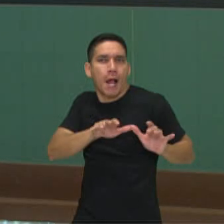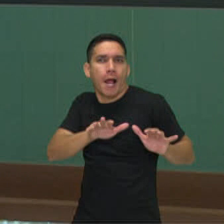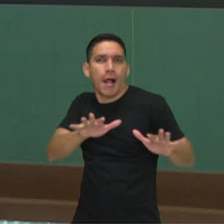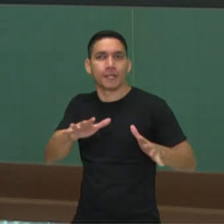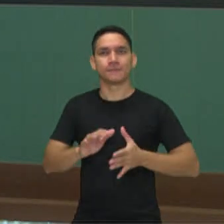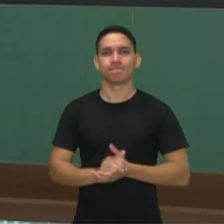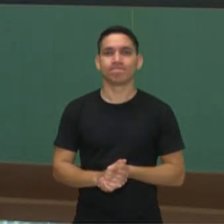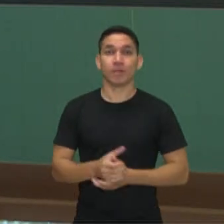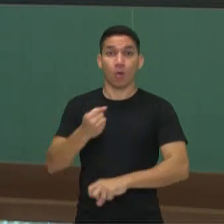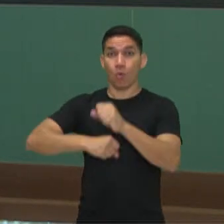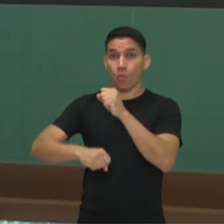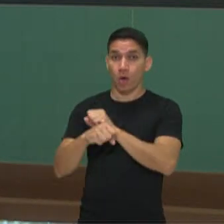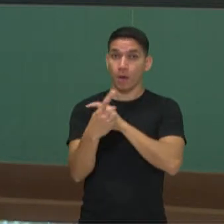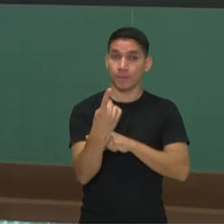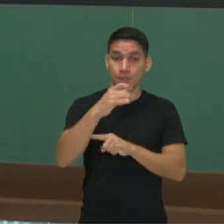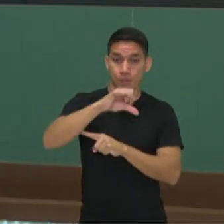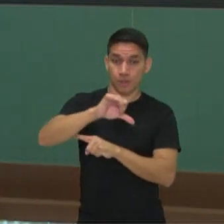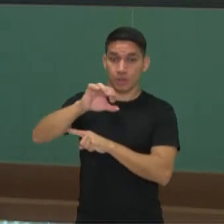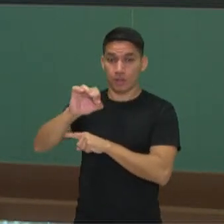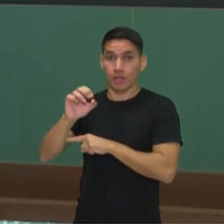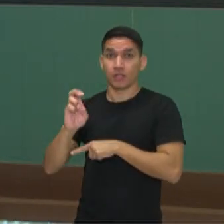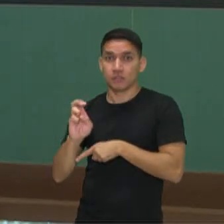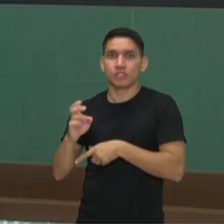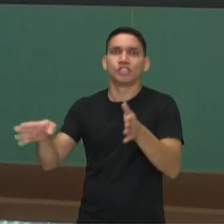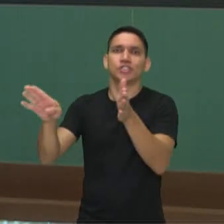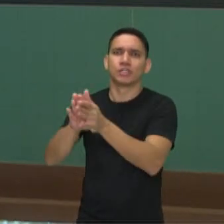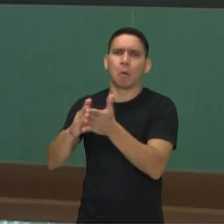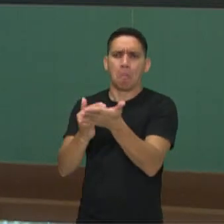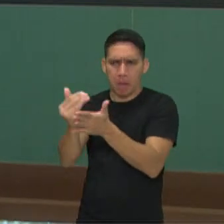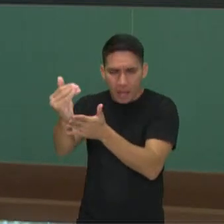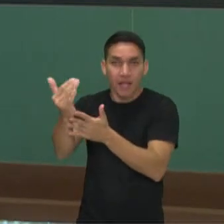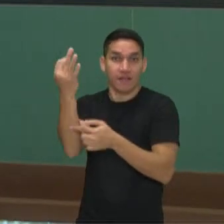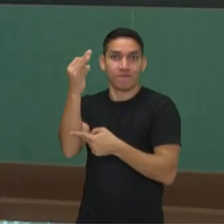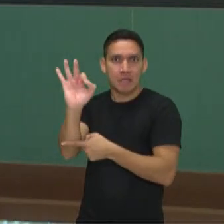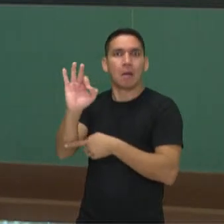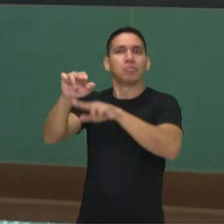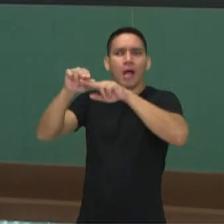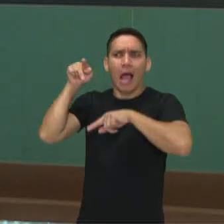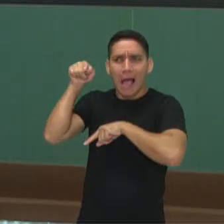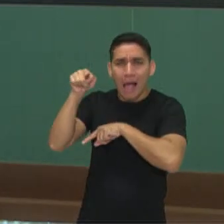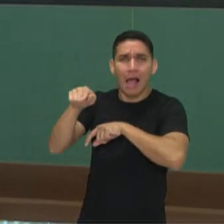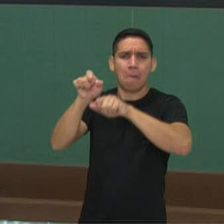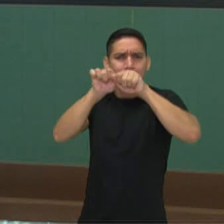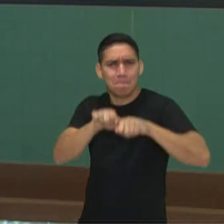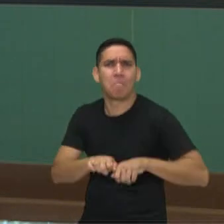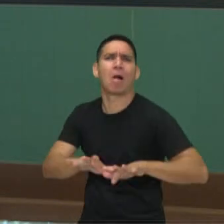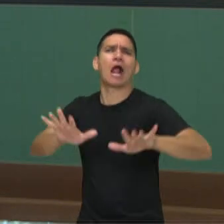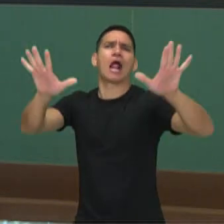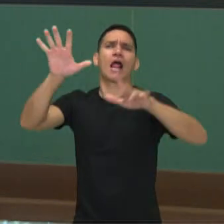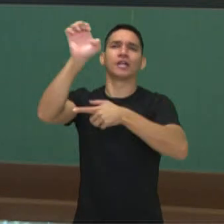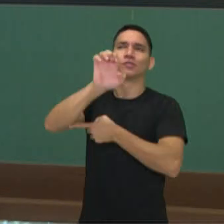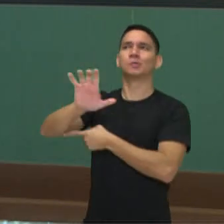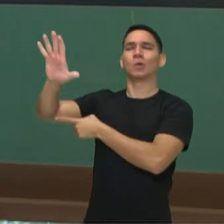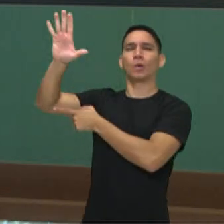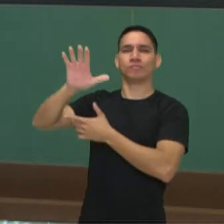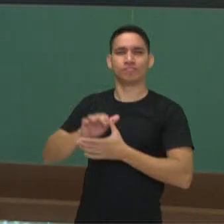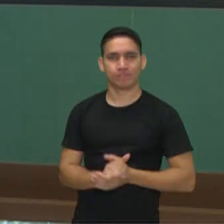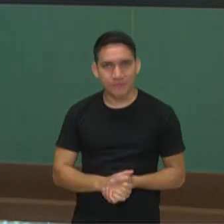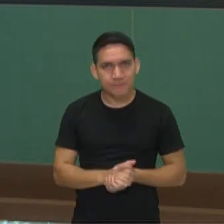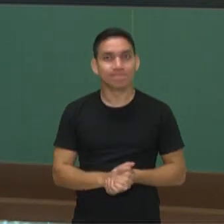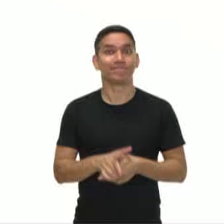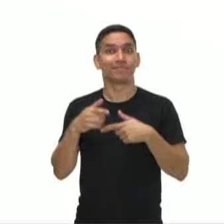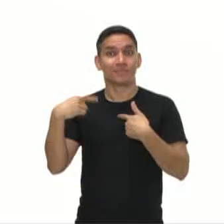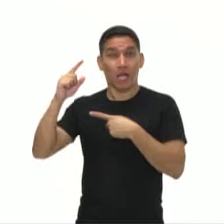Em 1905, chega na França. Assim, o judô rapidamente se espalhou pela Europa.